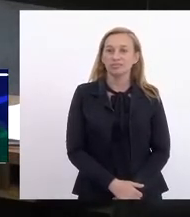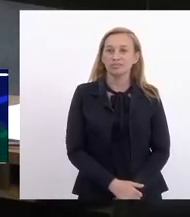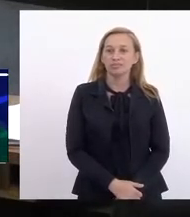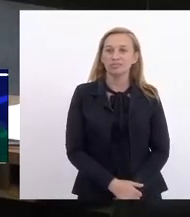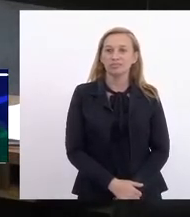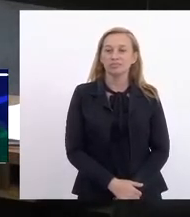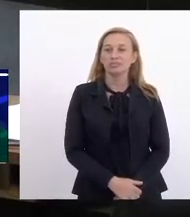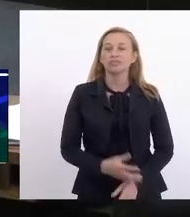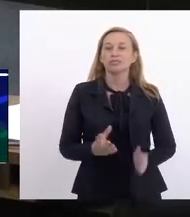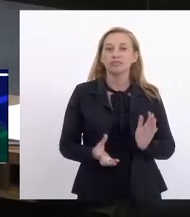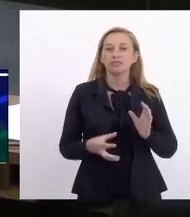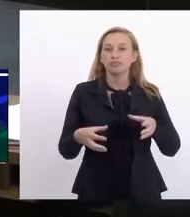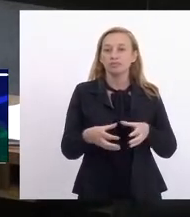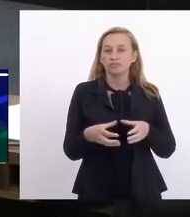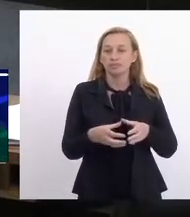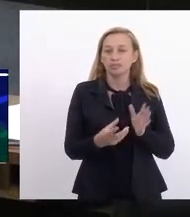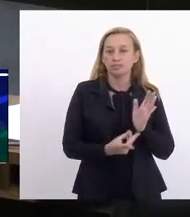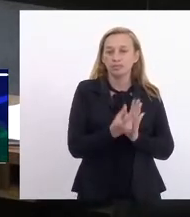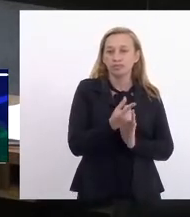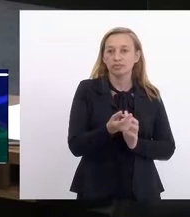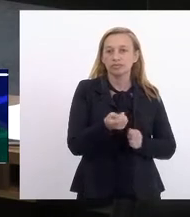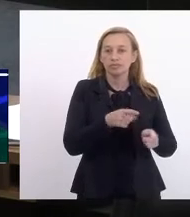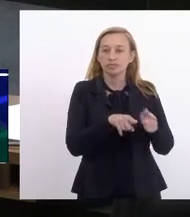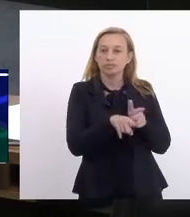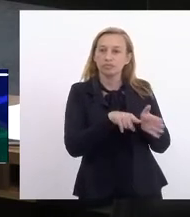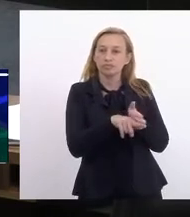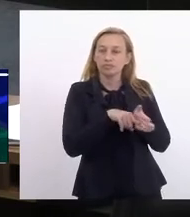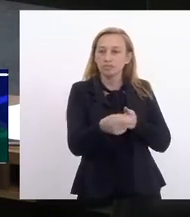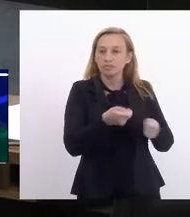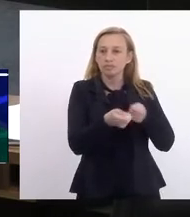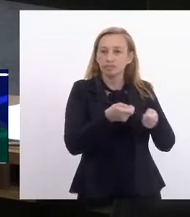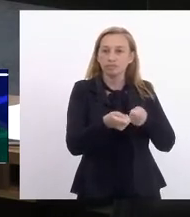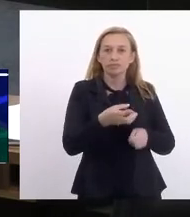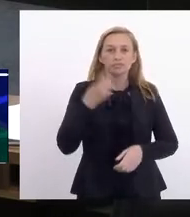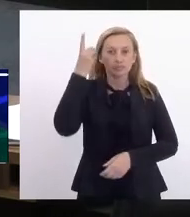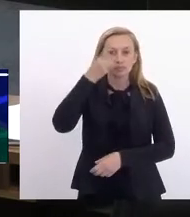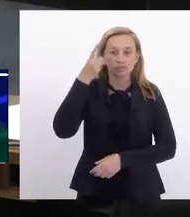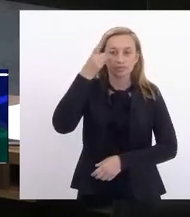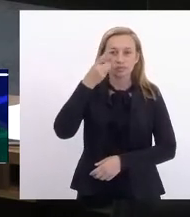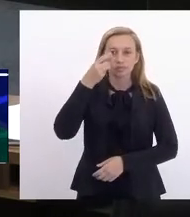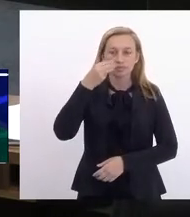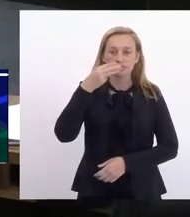Pela Comissão de Orçamentos, Finanças, Fiscalização Financeira e Controle, deputado Márcio Canella.